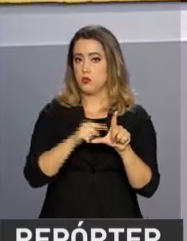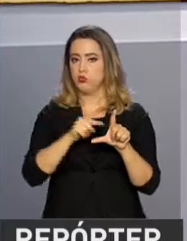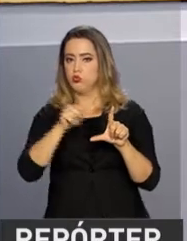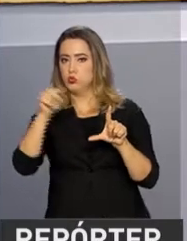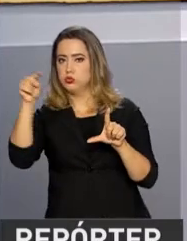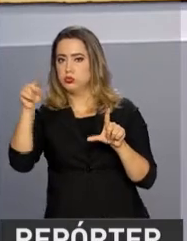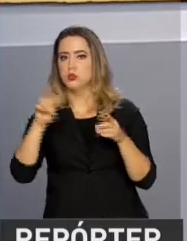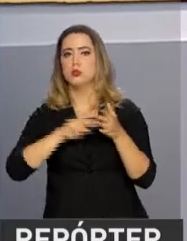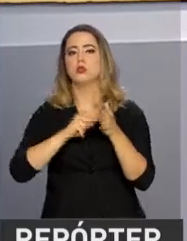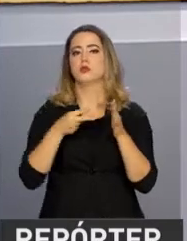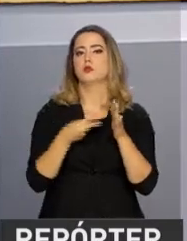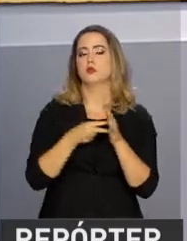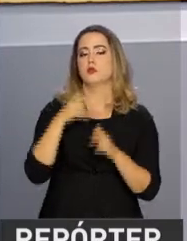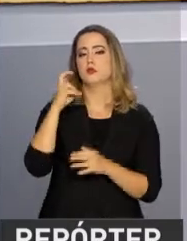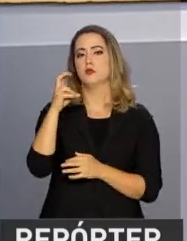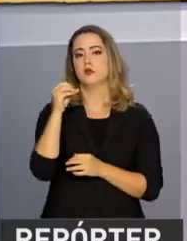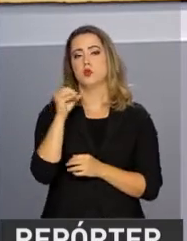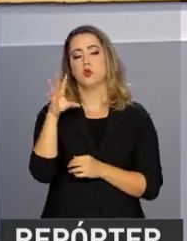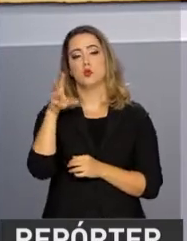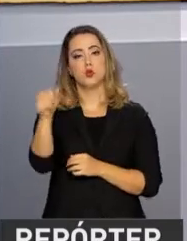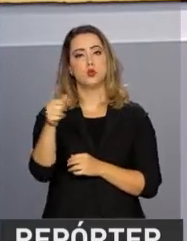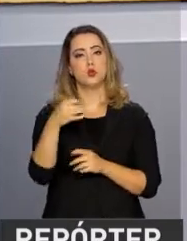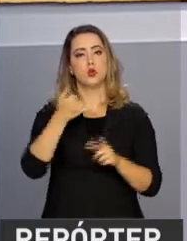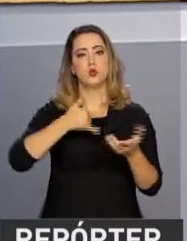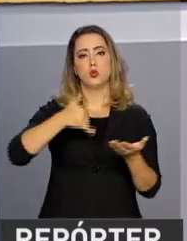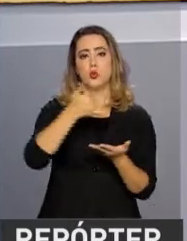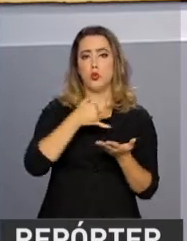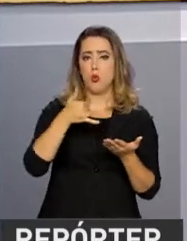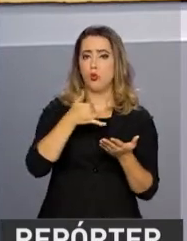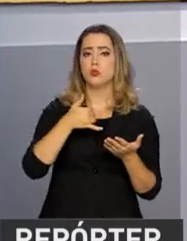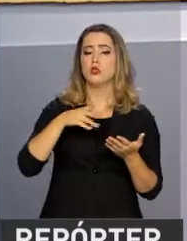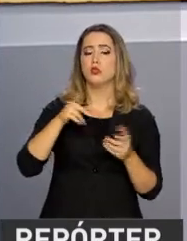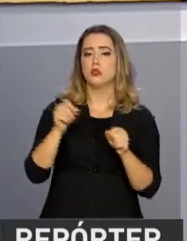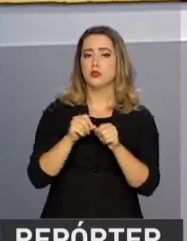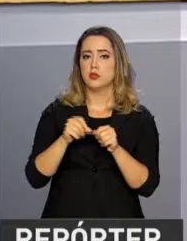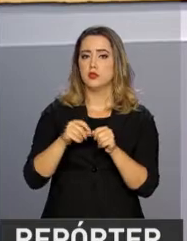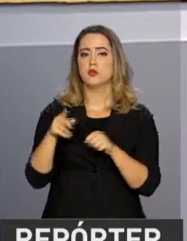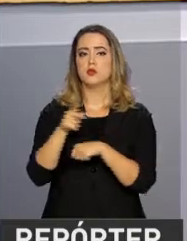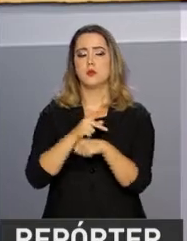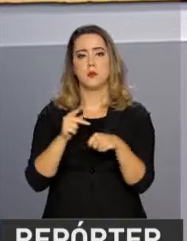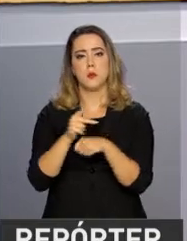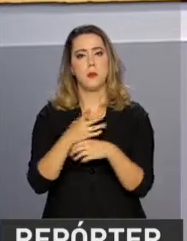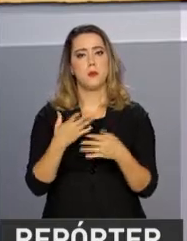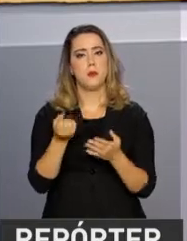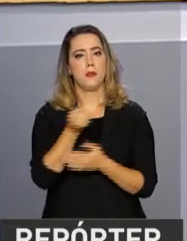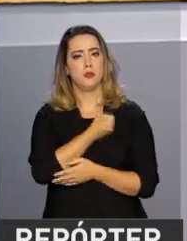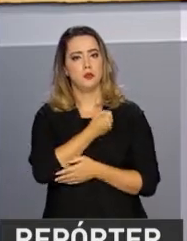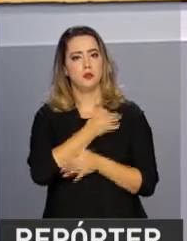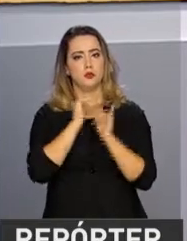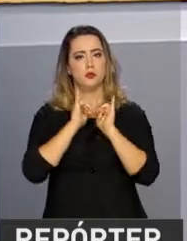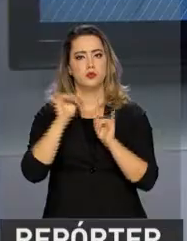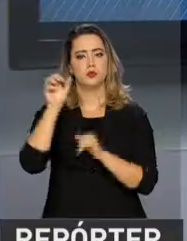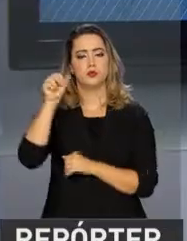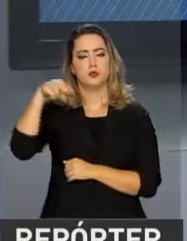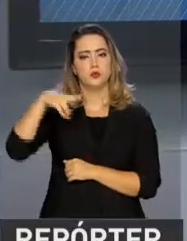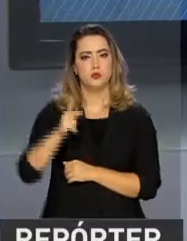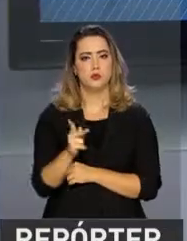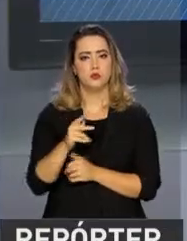50% de todo óleo equivalente produzido no país os dados foram divulgados pela a np